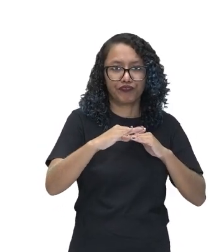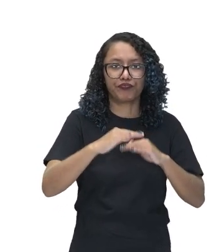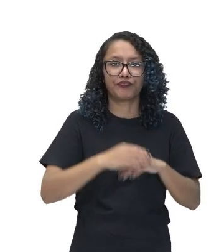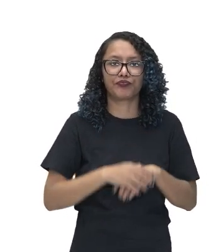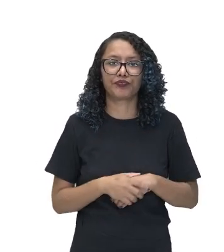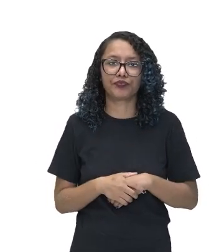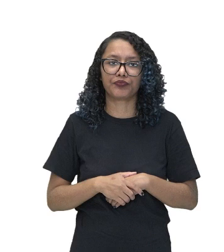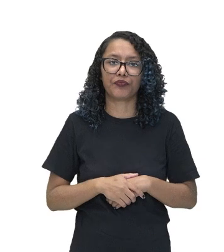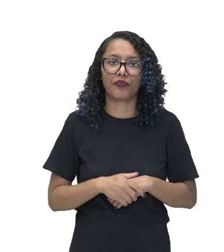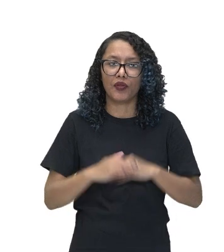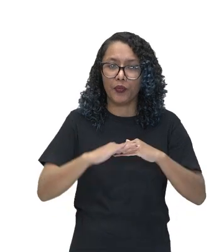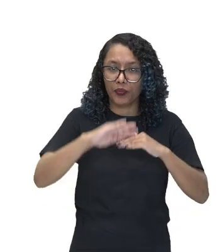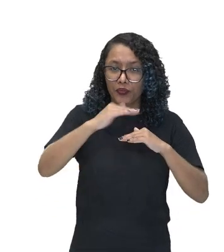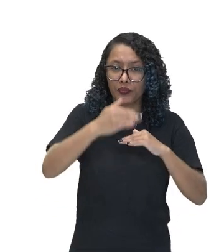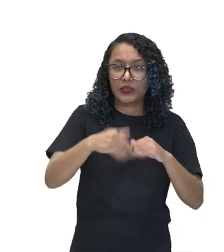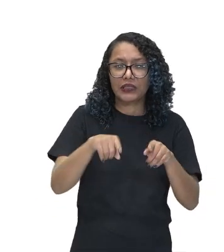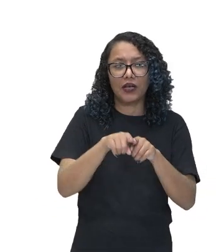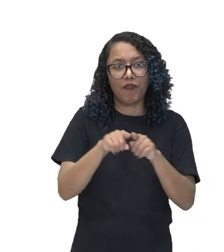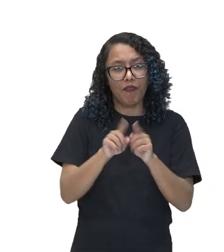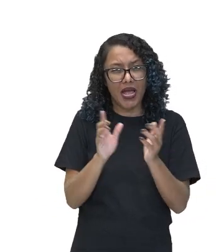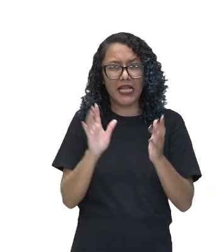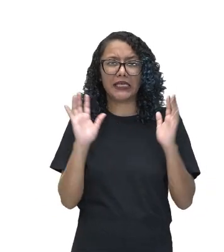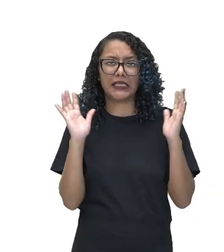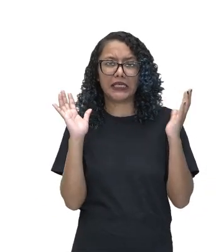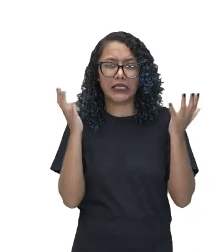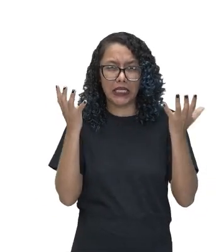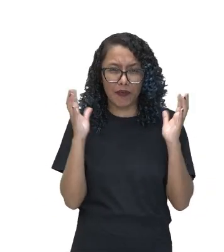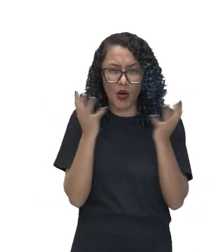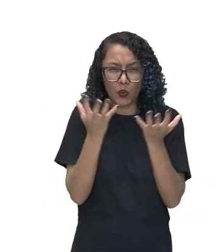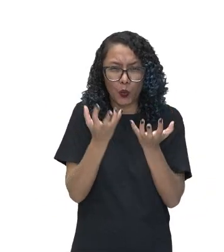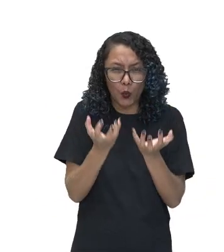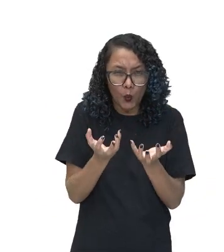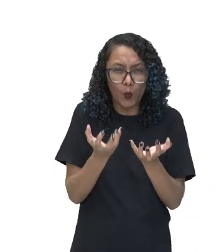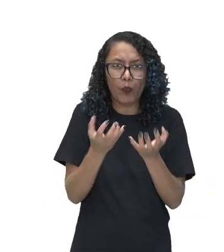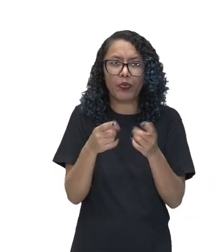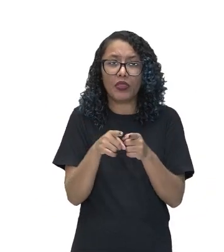vegetação rasteira. E aí nós temos,